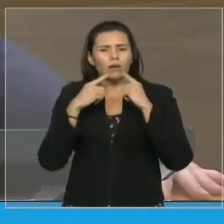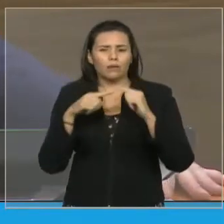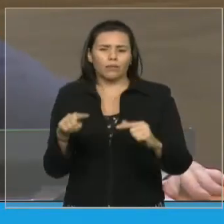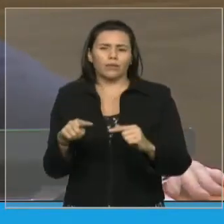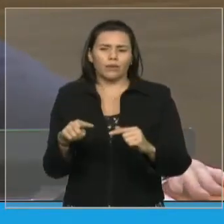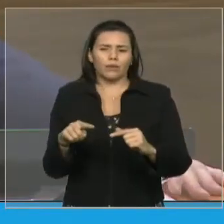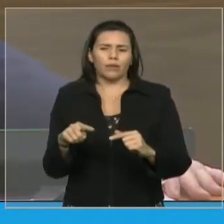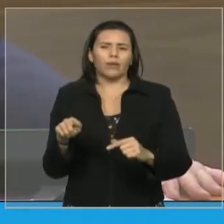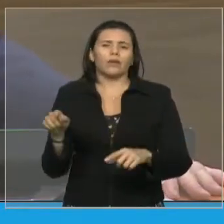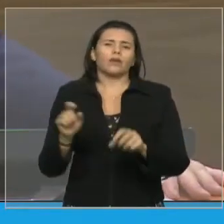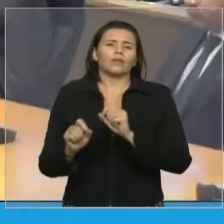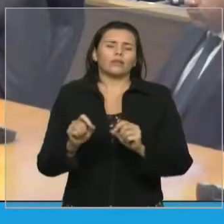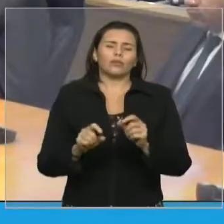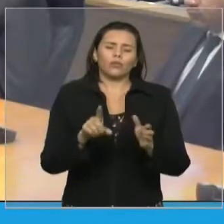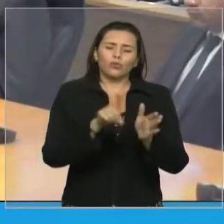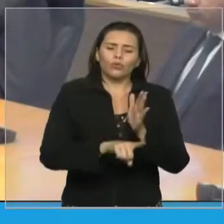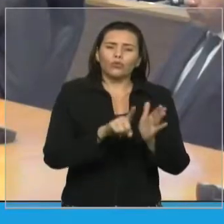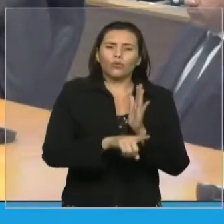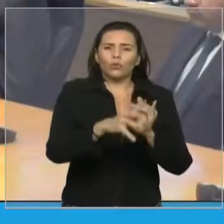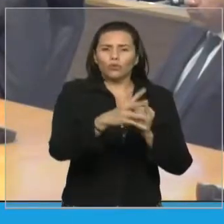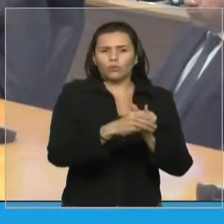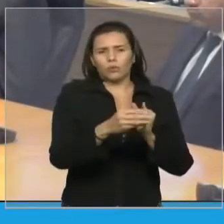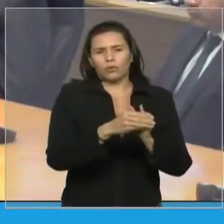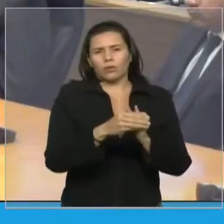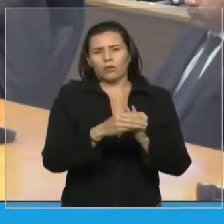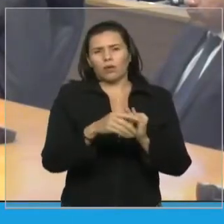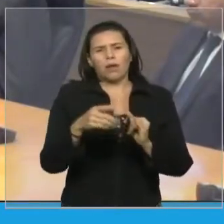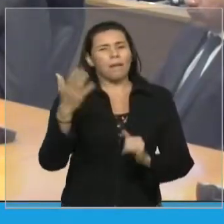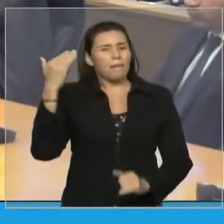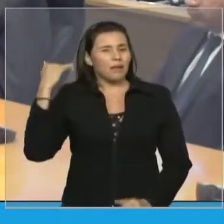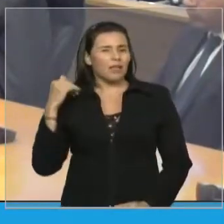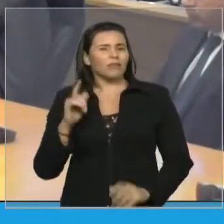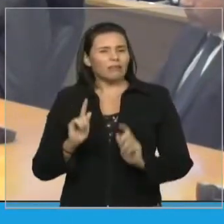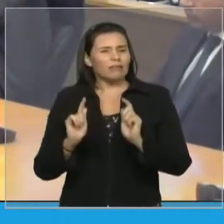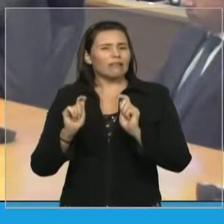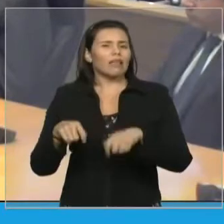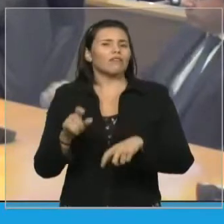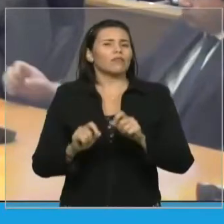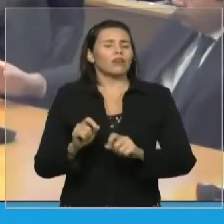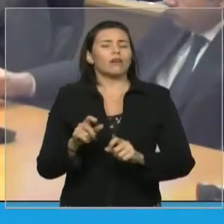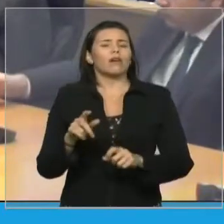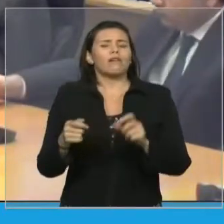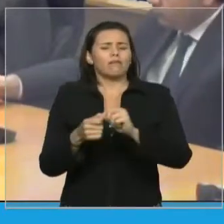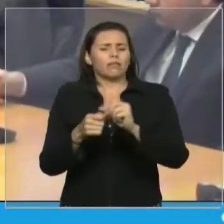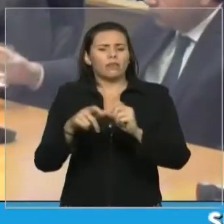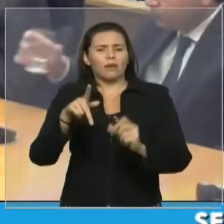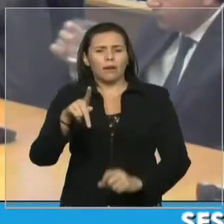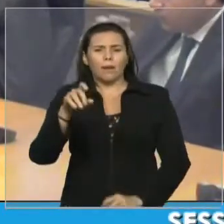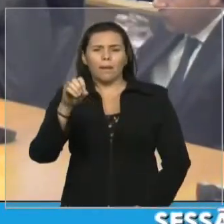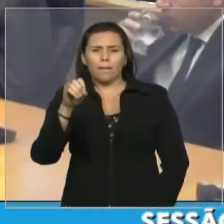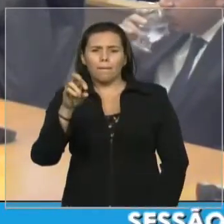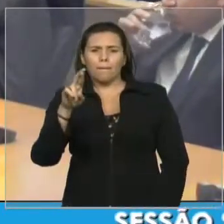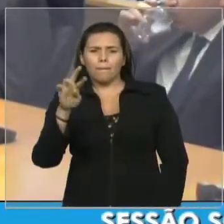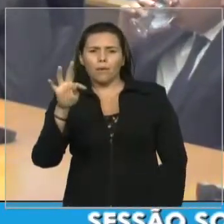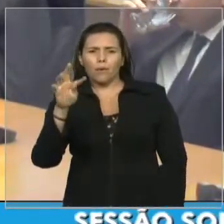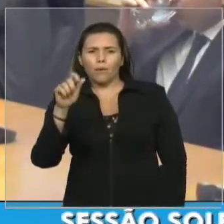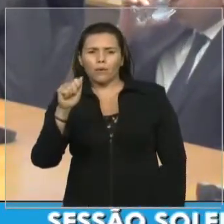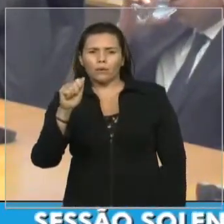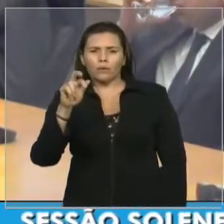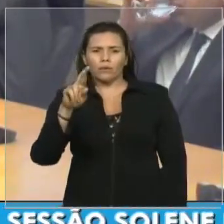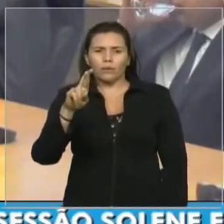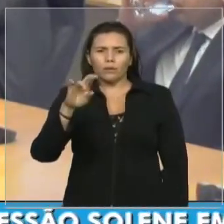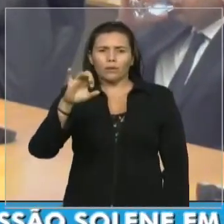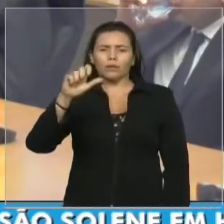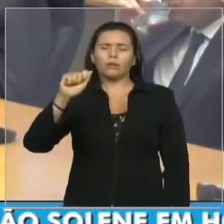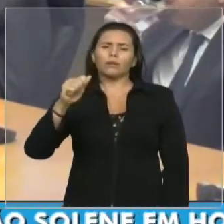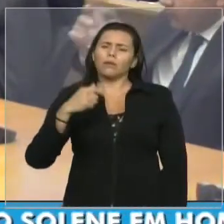benefícios, professor Caldas, por portaria. Achava que aquilo não era legítimo, que deveria ser sempre por